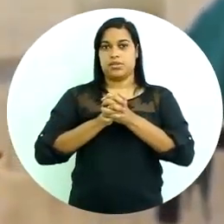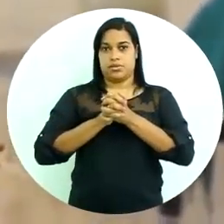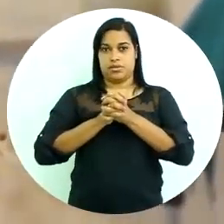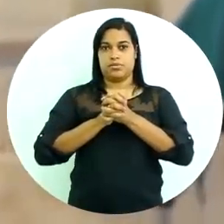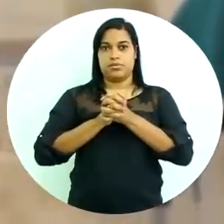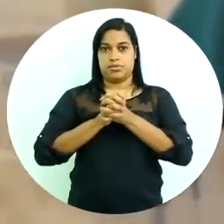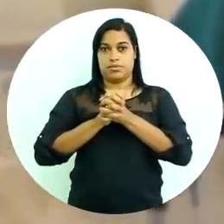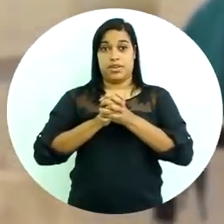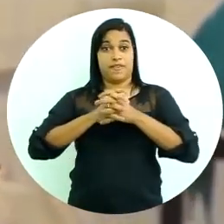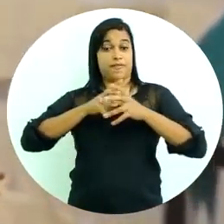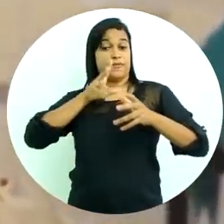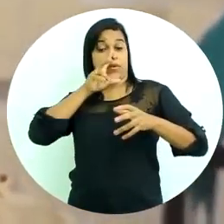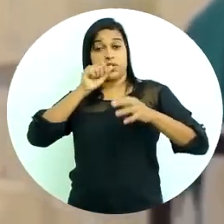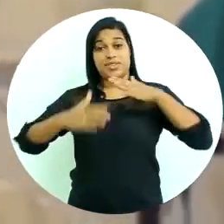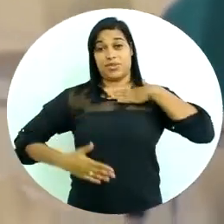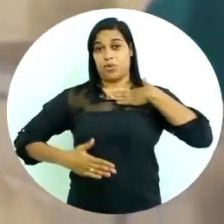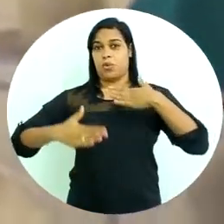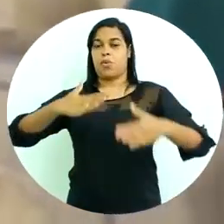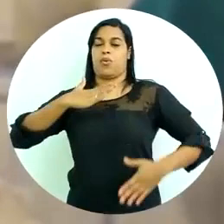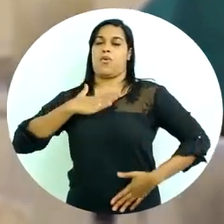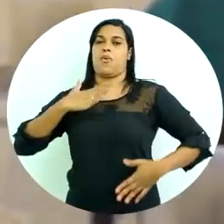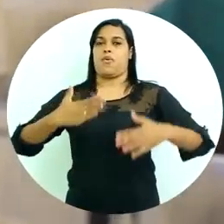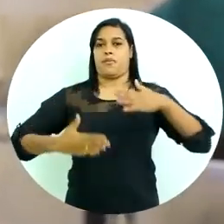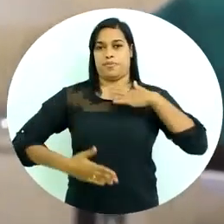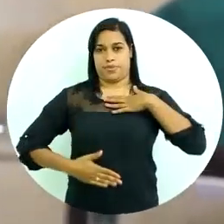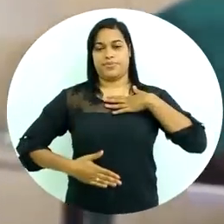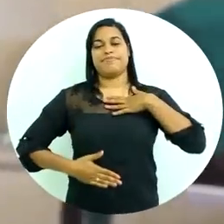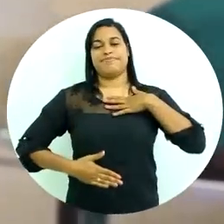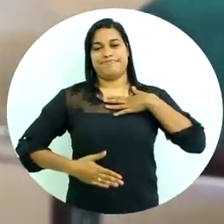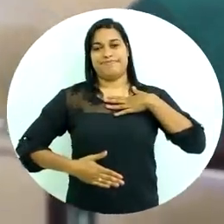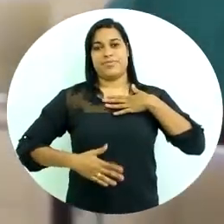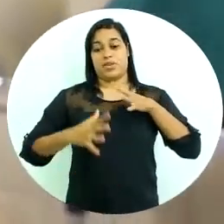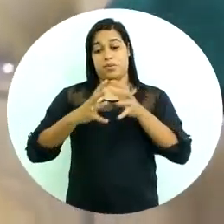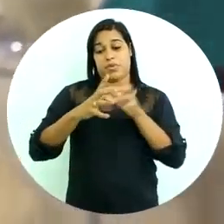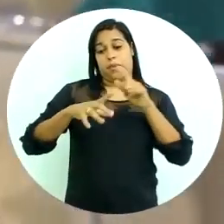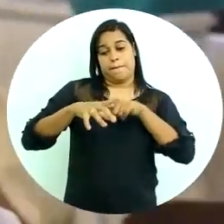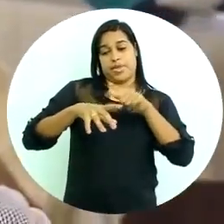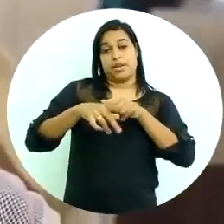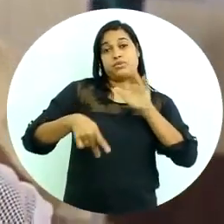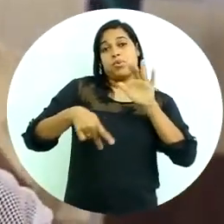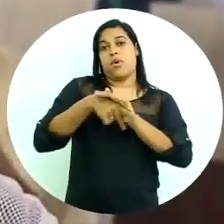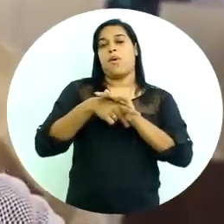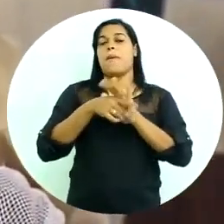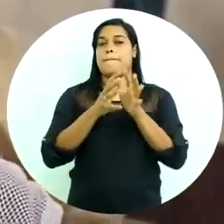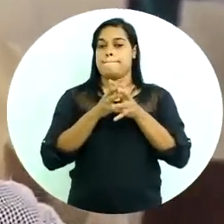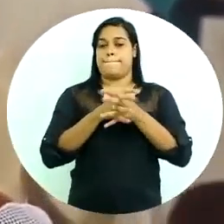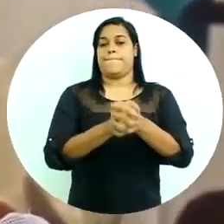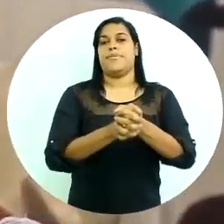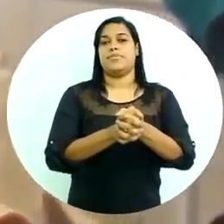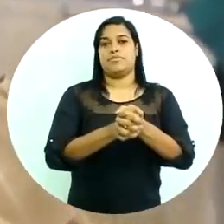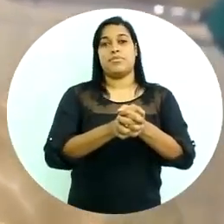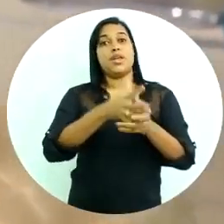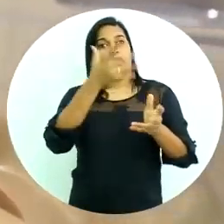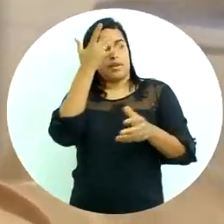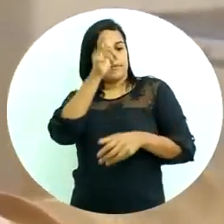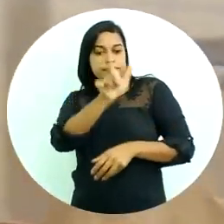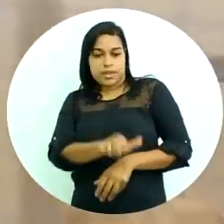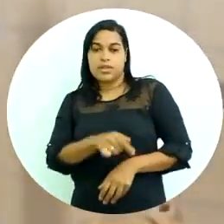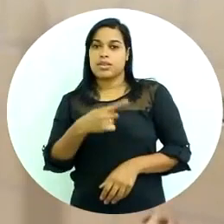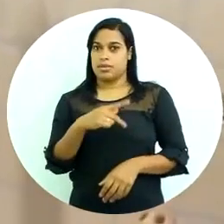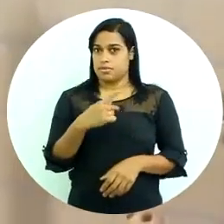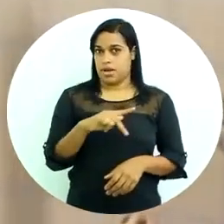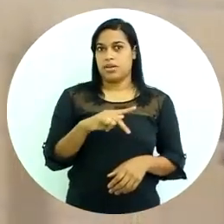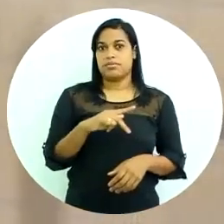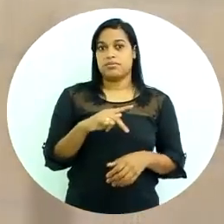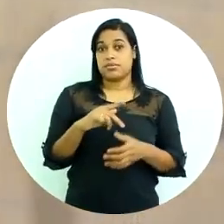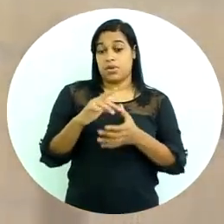vai jogar a força do corpo sobre o nosso braço e a vítima. Fiquem atentos que o braço ele